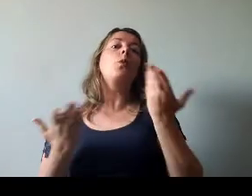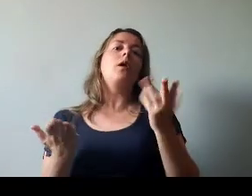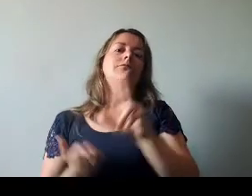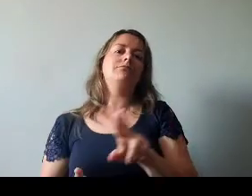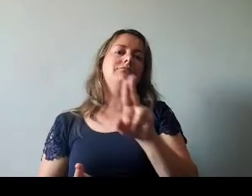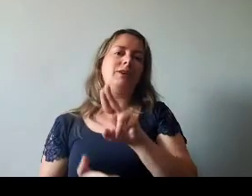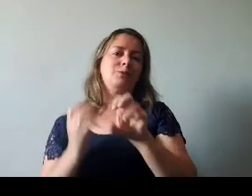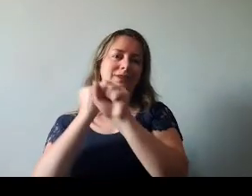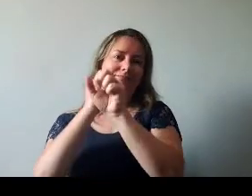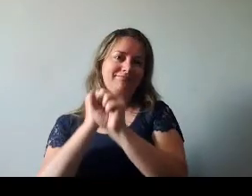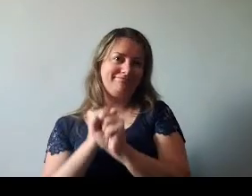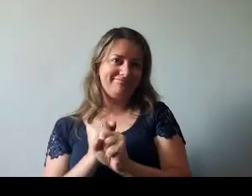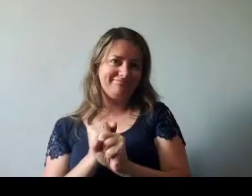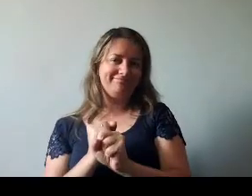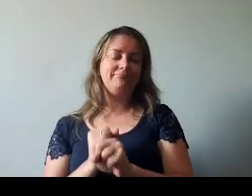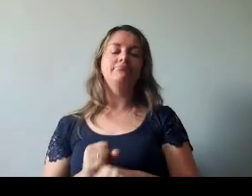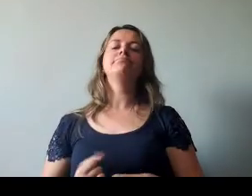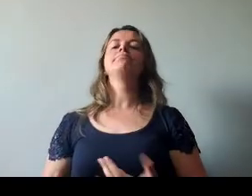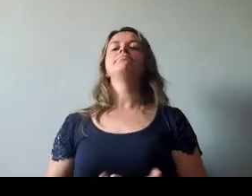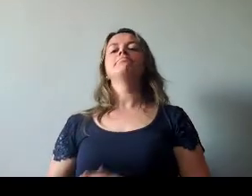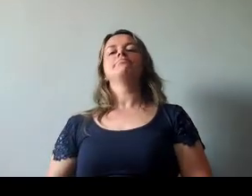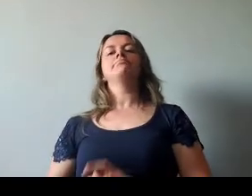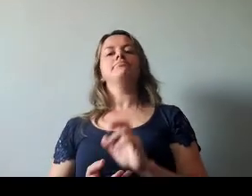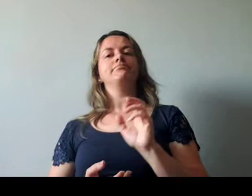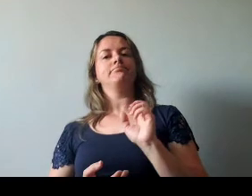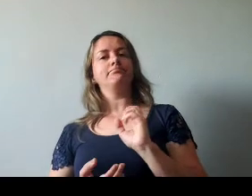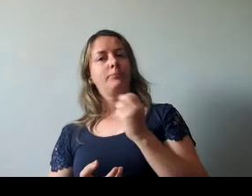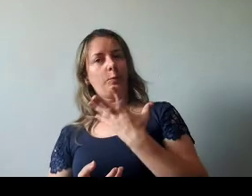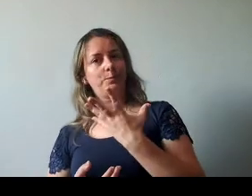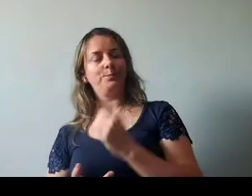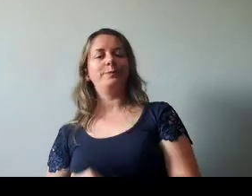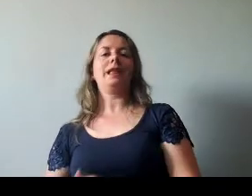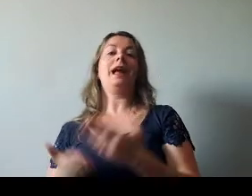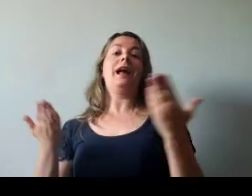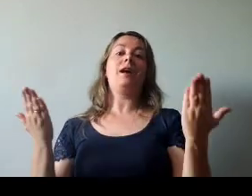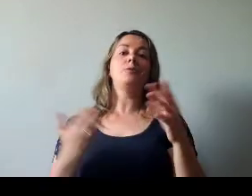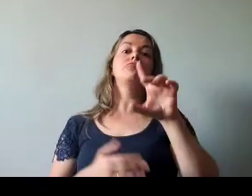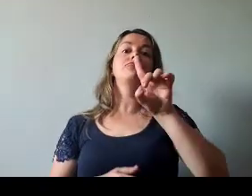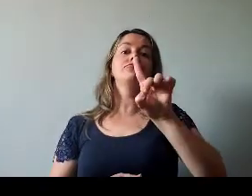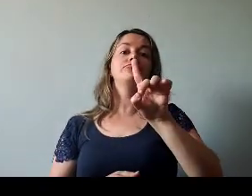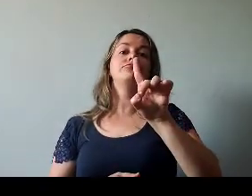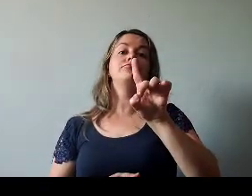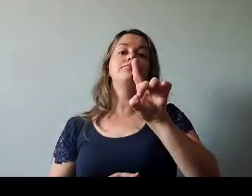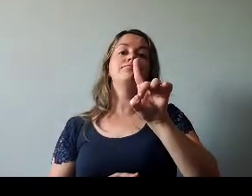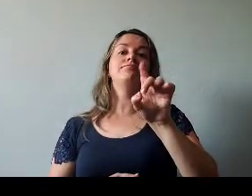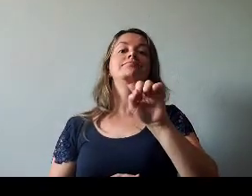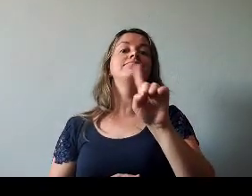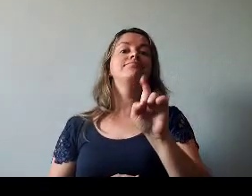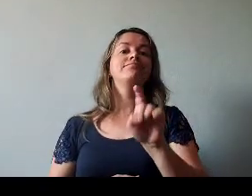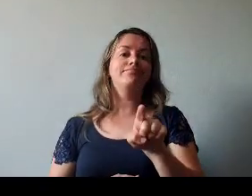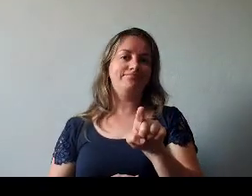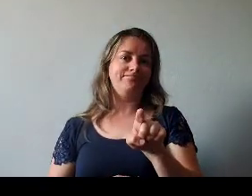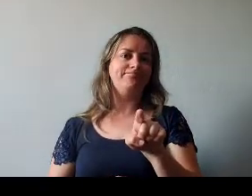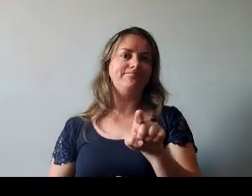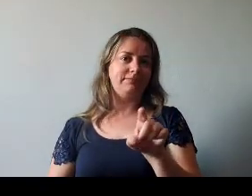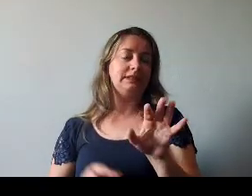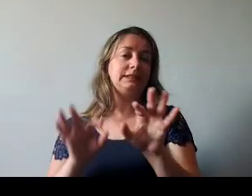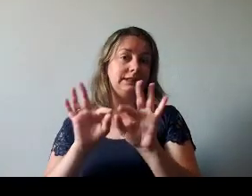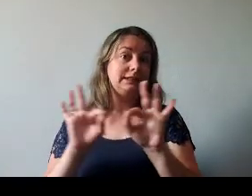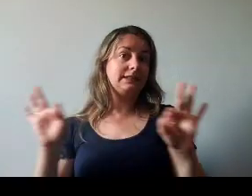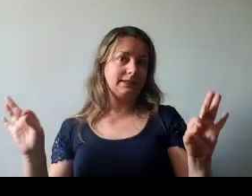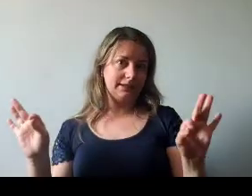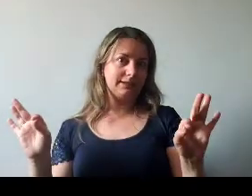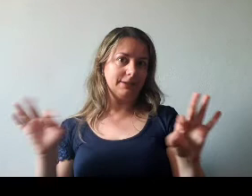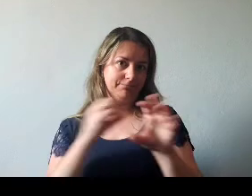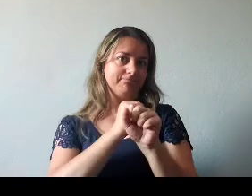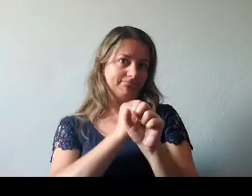Beleza, agora vamos calcular a distância, calculamos a aceleração, agora vamos calcular a distância. A distância, então, ela vai ser